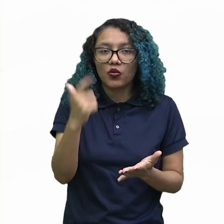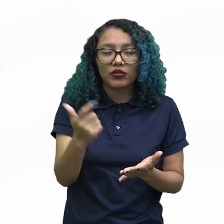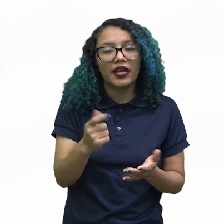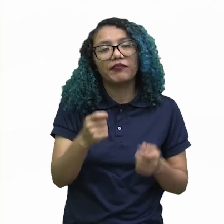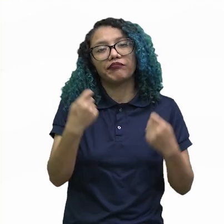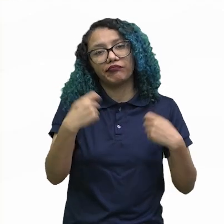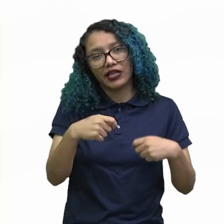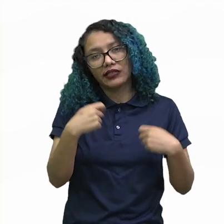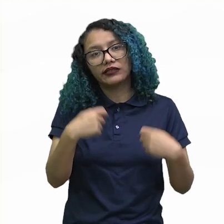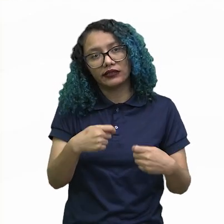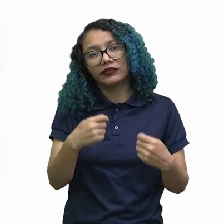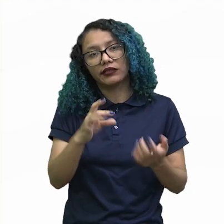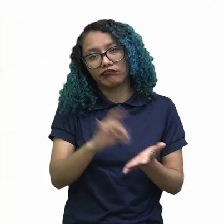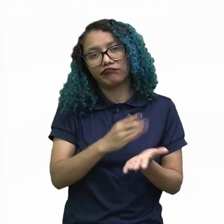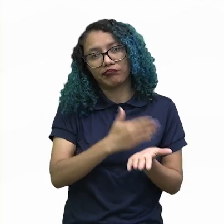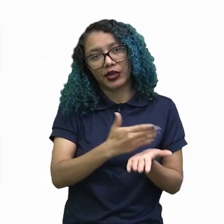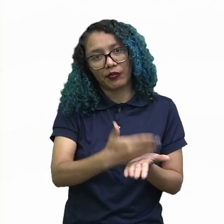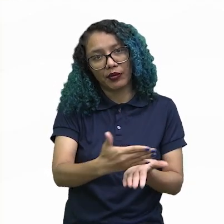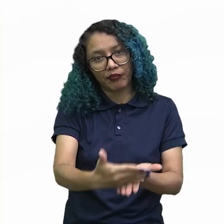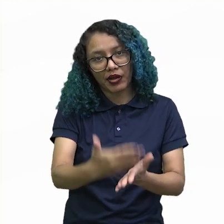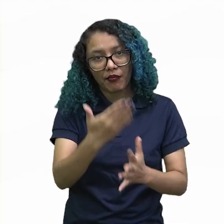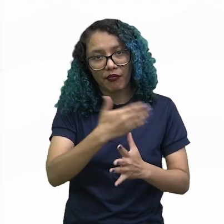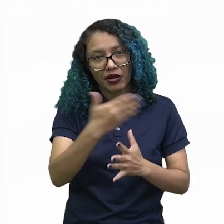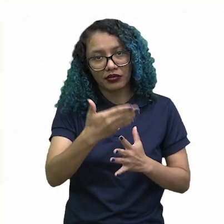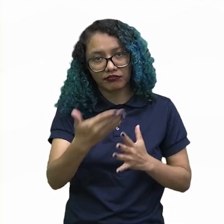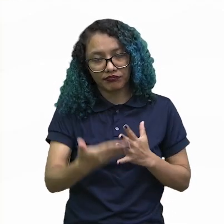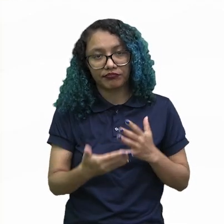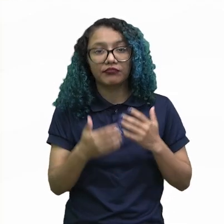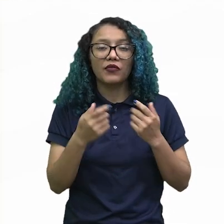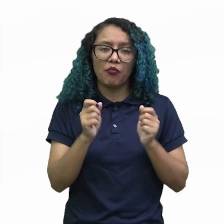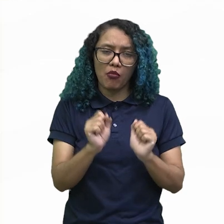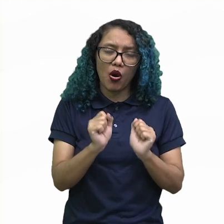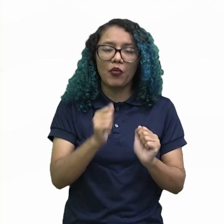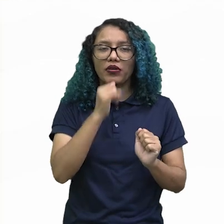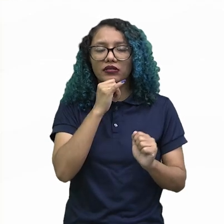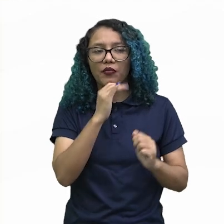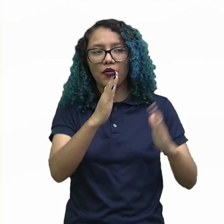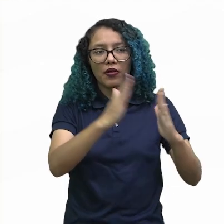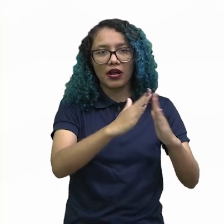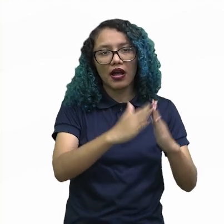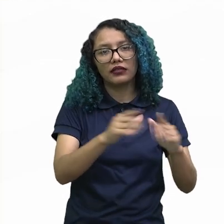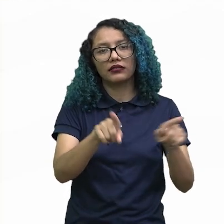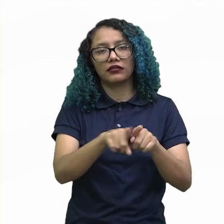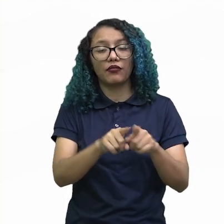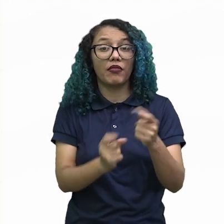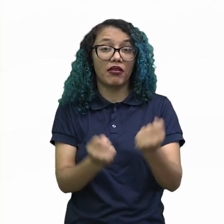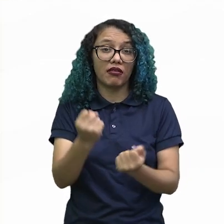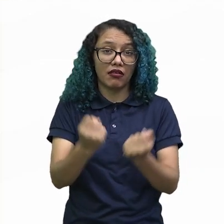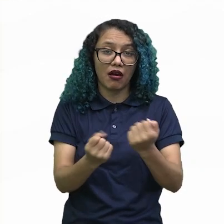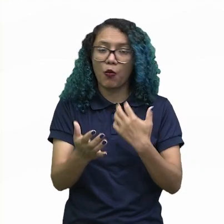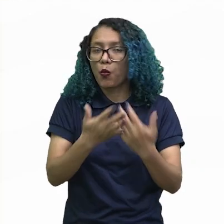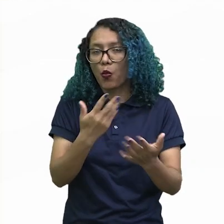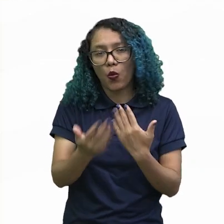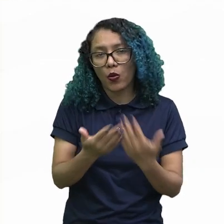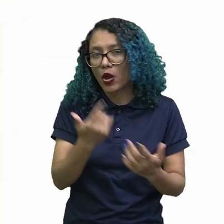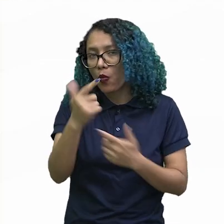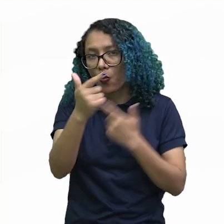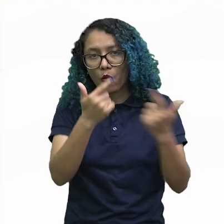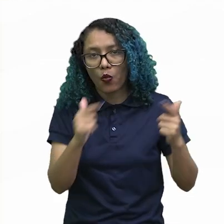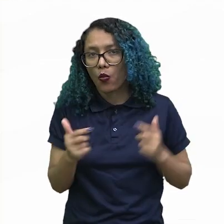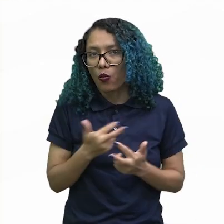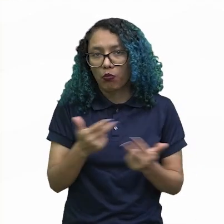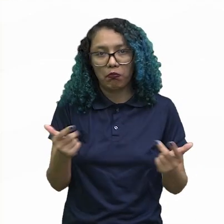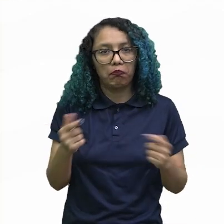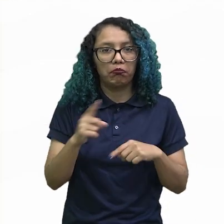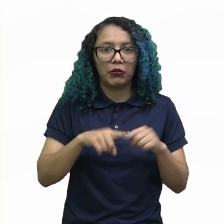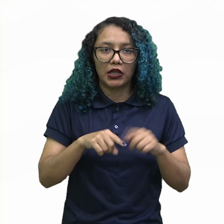gente tem que realmente se envolver num financiamento, tá bom? Isso vale para casa, para automóvel, qualquer outra coisa, tá